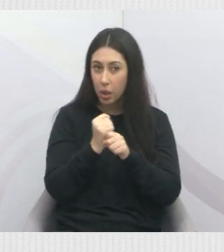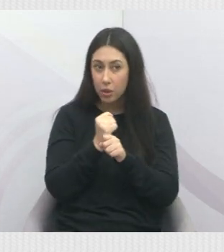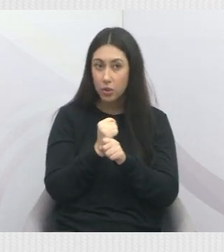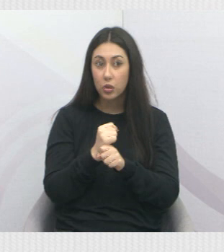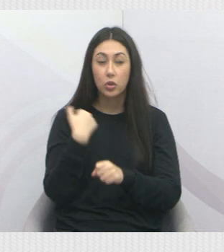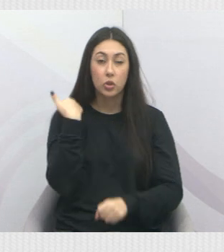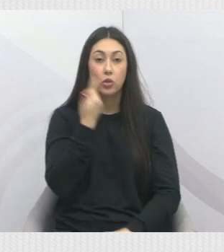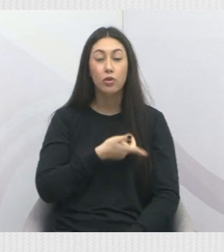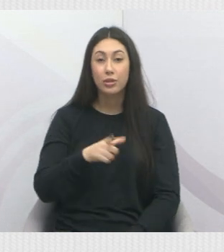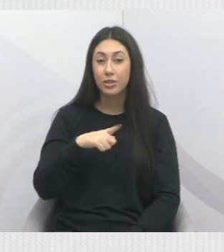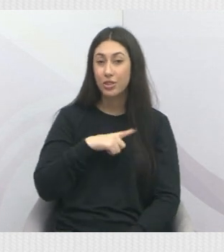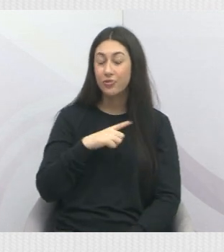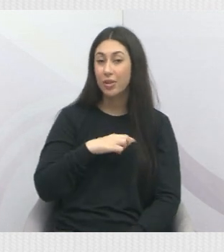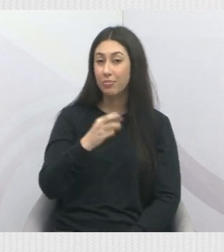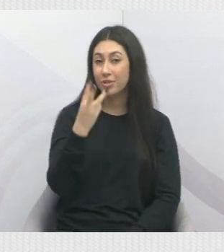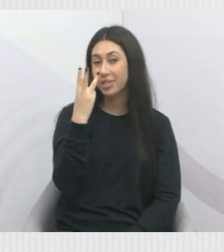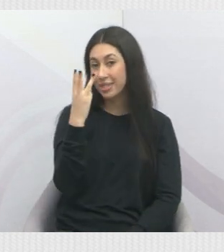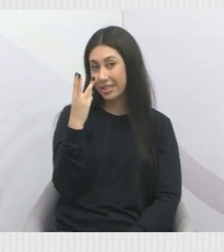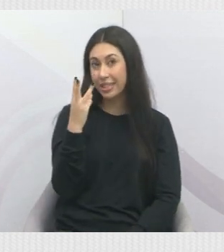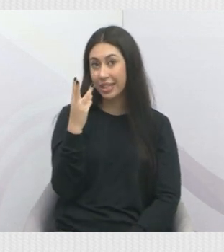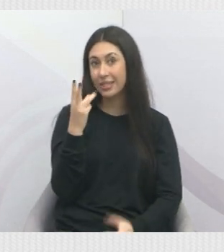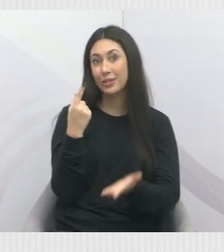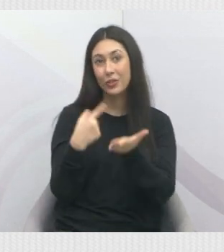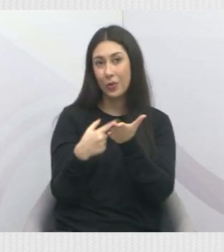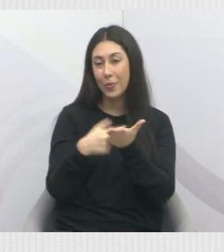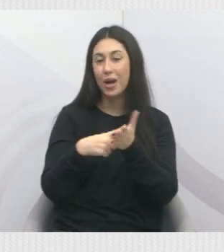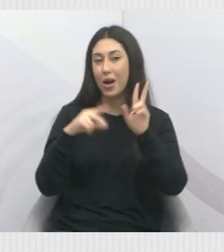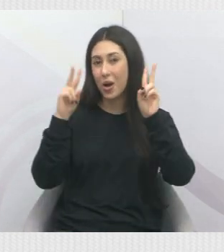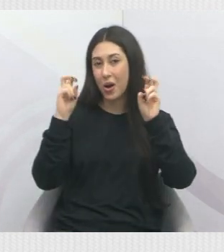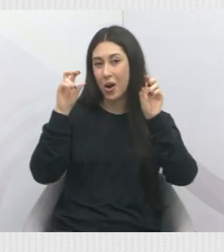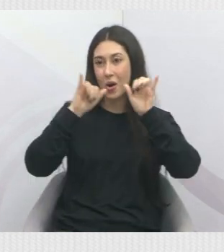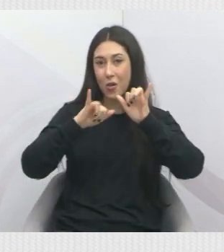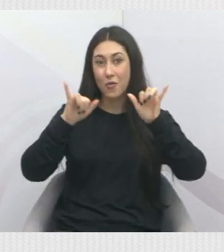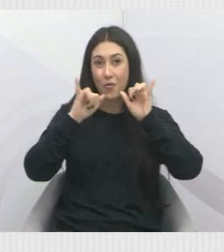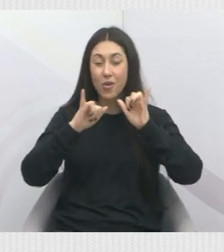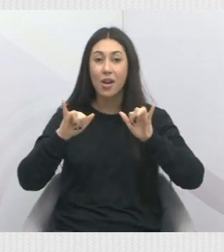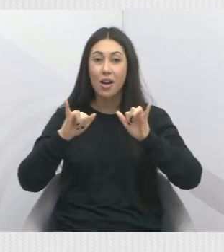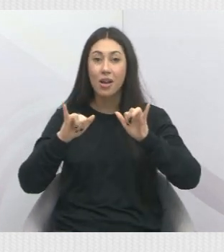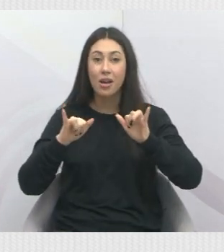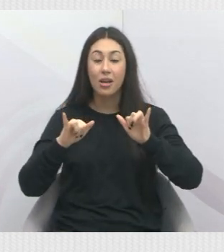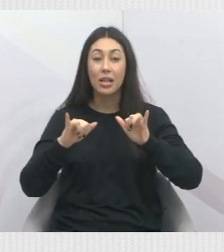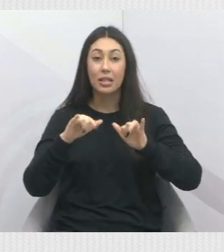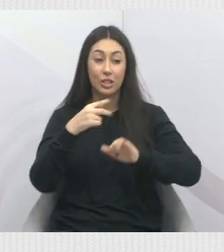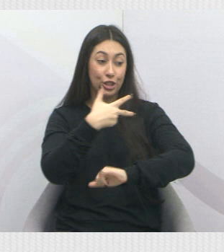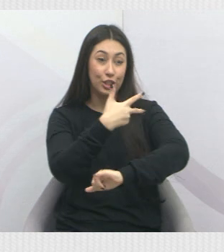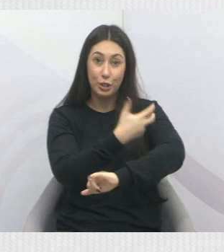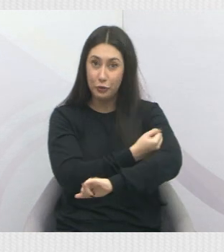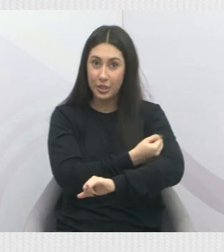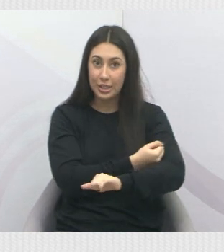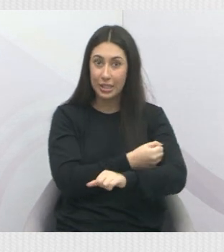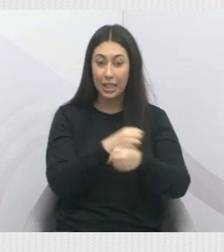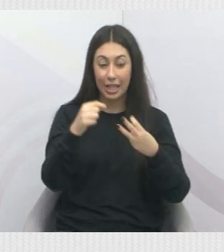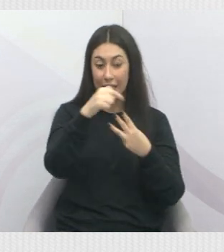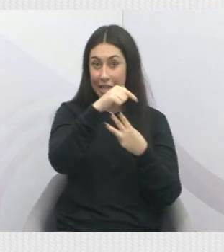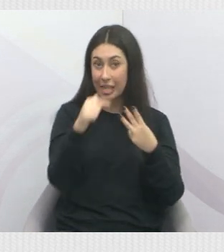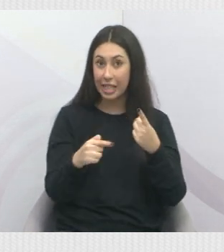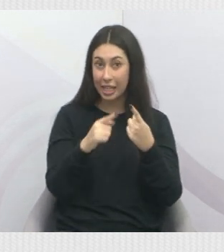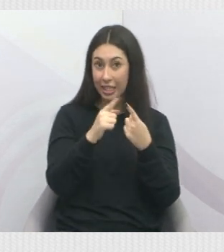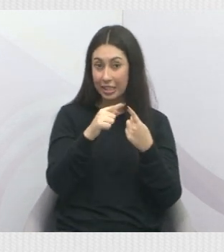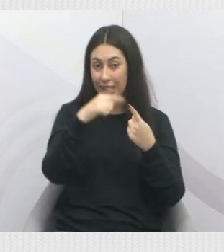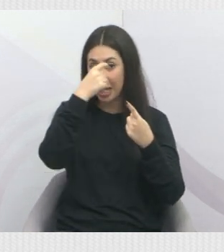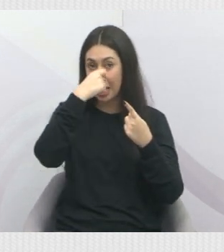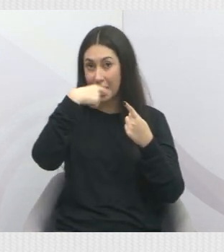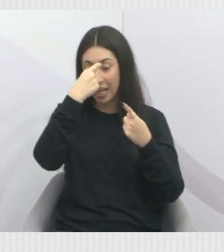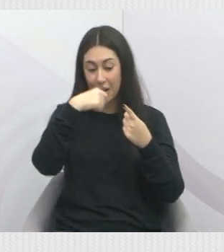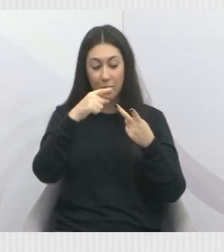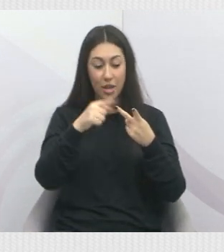tivemos 3 campanhas em andamento nas unidades básicas de saúde: gripe, covid e sarampo. Isso fez com que os agentes comunitários ficassem